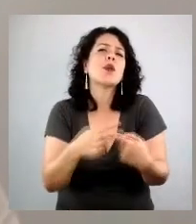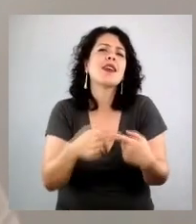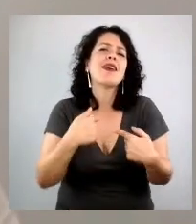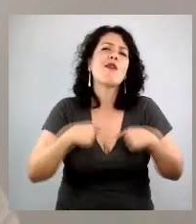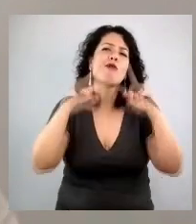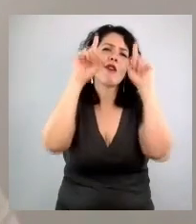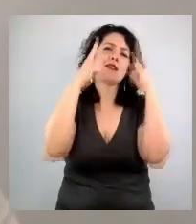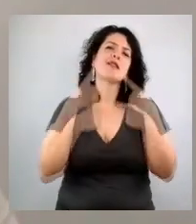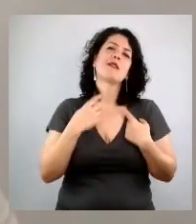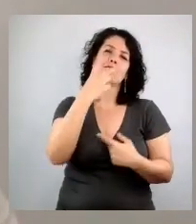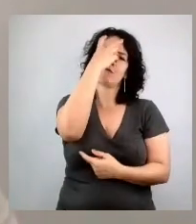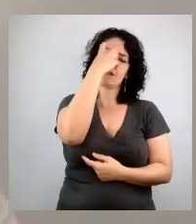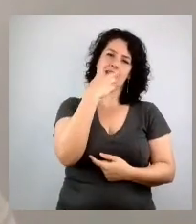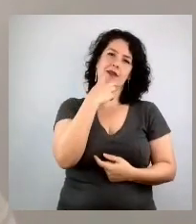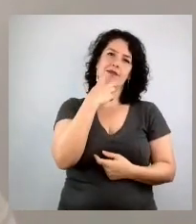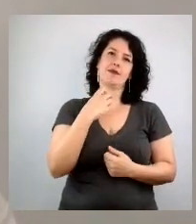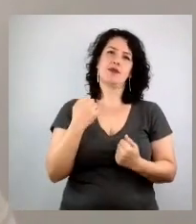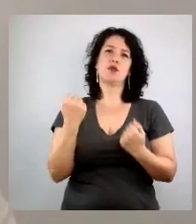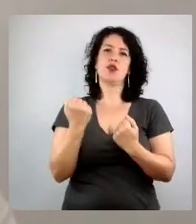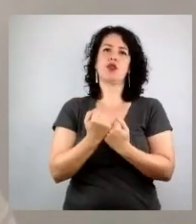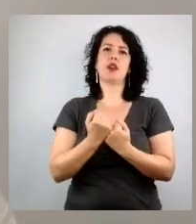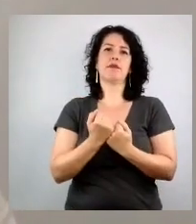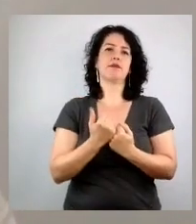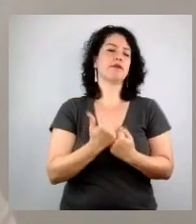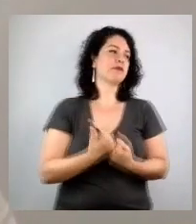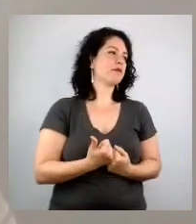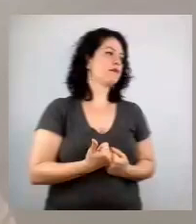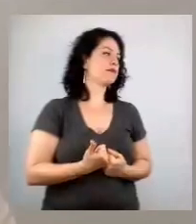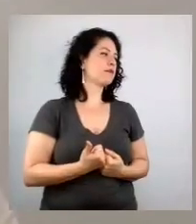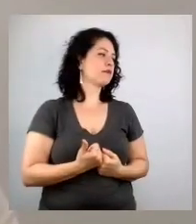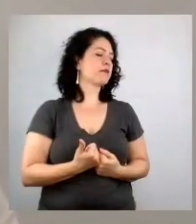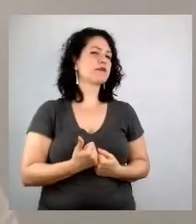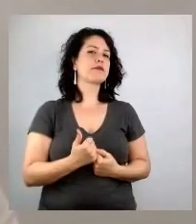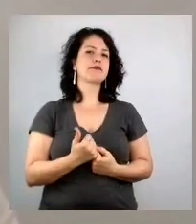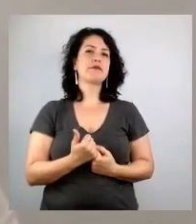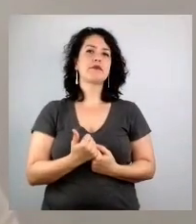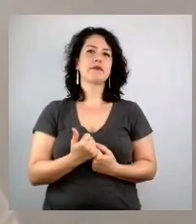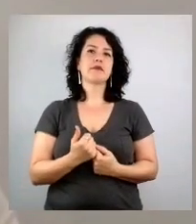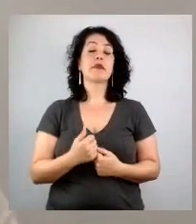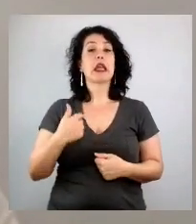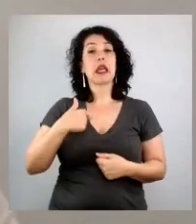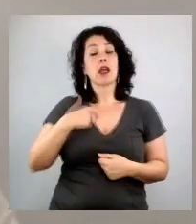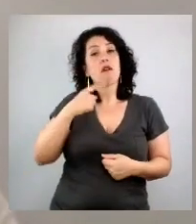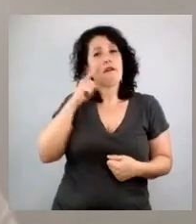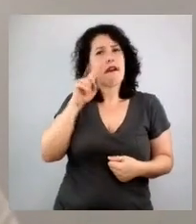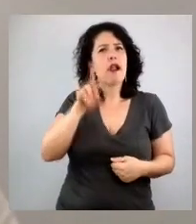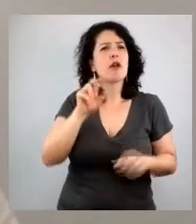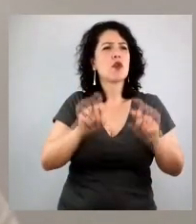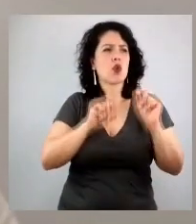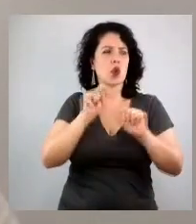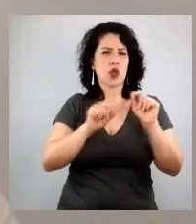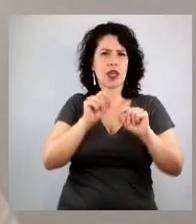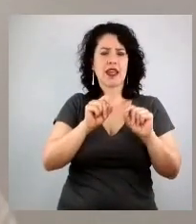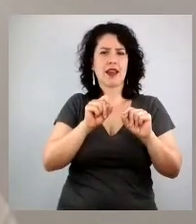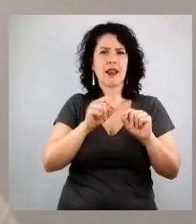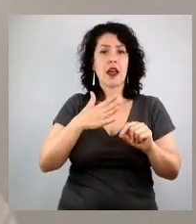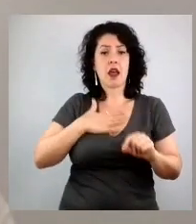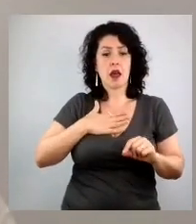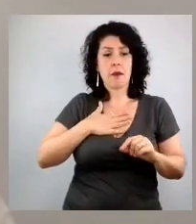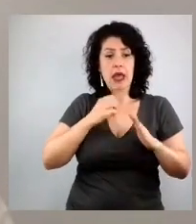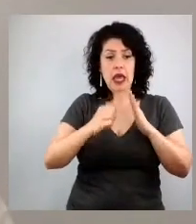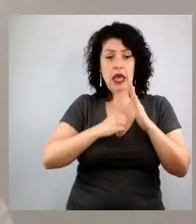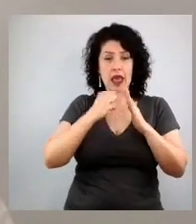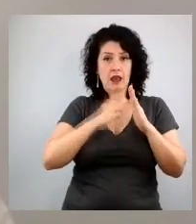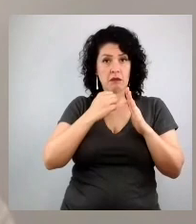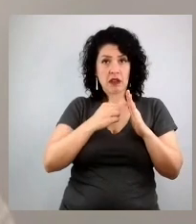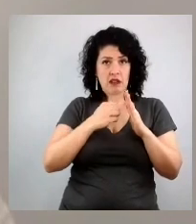2 anos procurando emprego, as empresas falavam para mim assim, olha, a minha empresa não está preparada para receber pessoas como você.